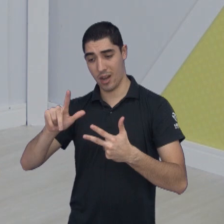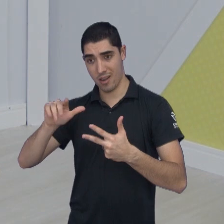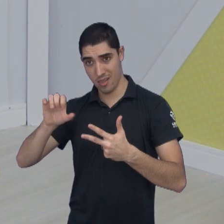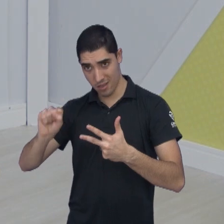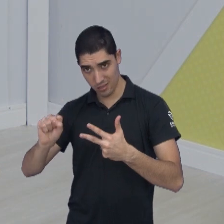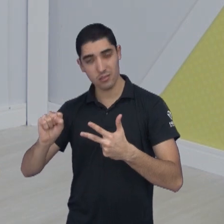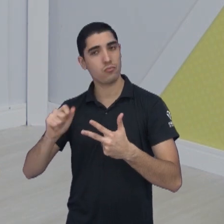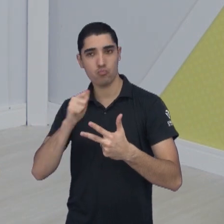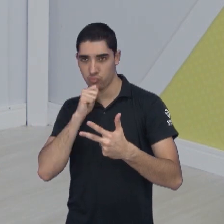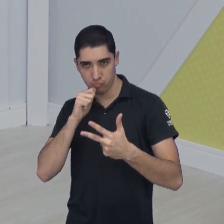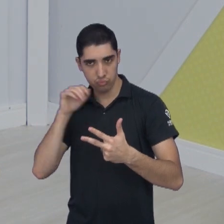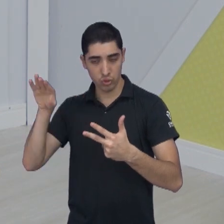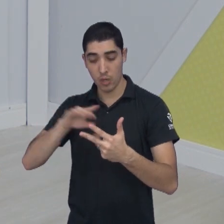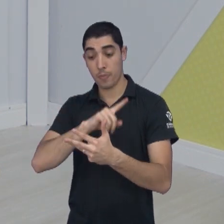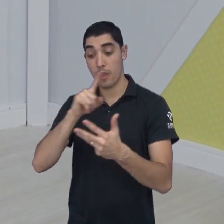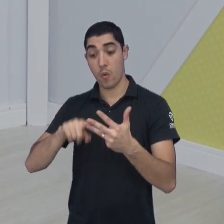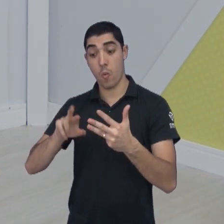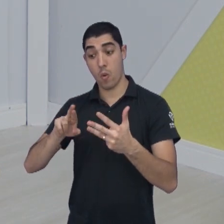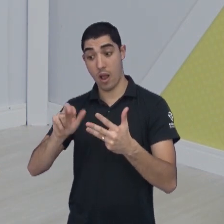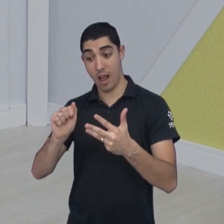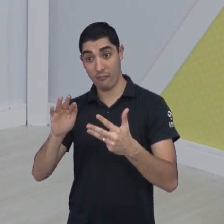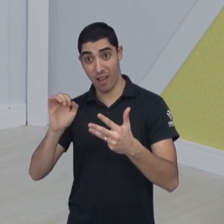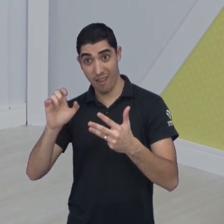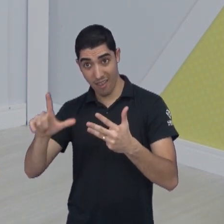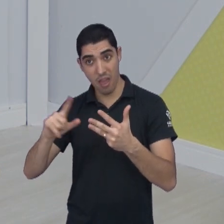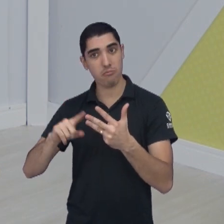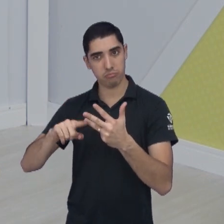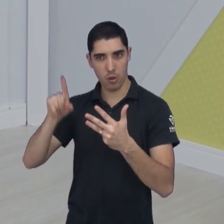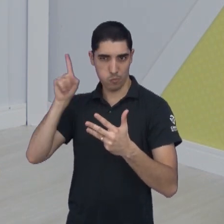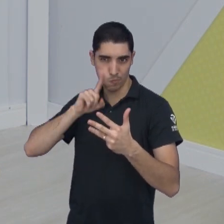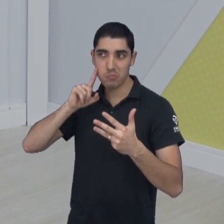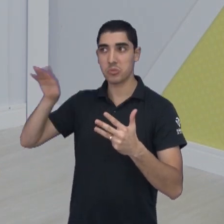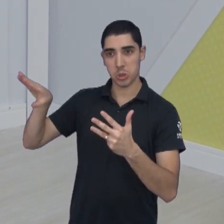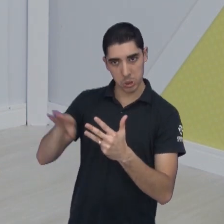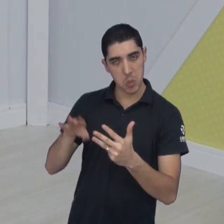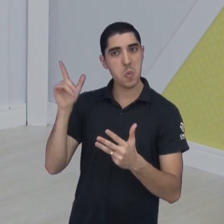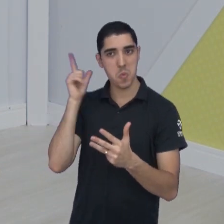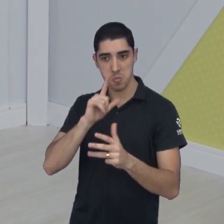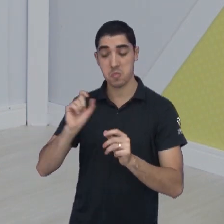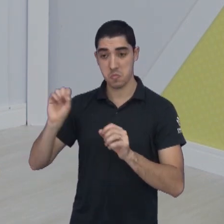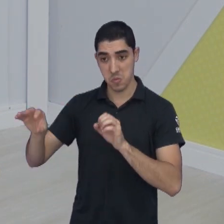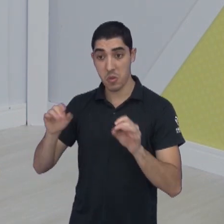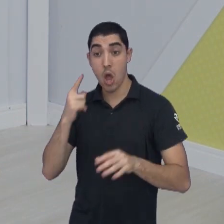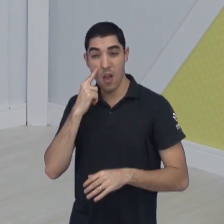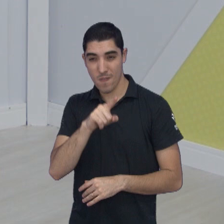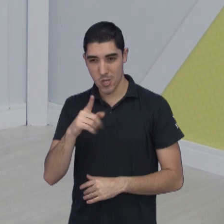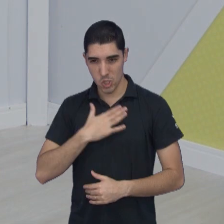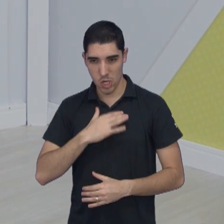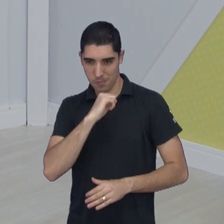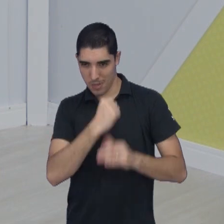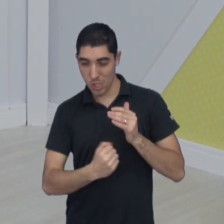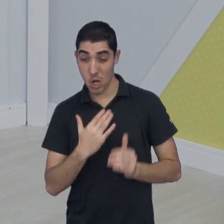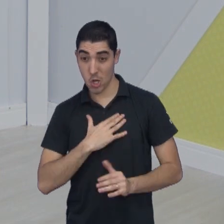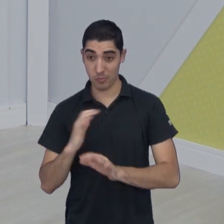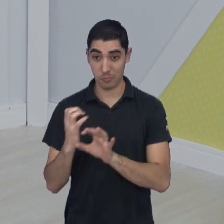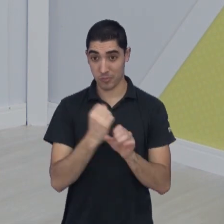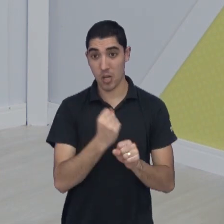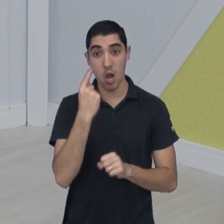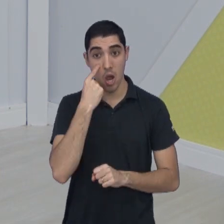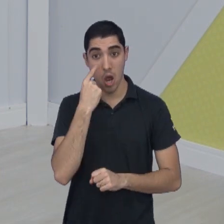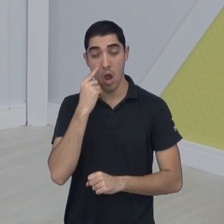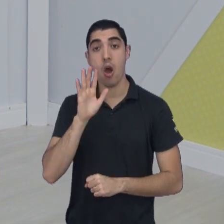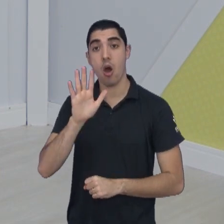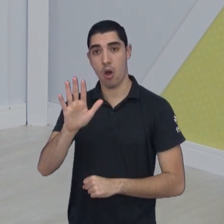foi um dos pontos fortes da equipe de Franca, foi o cestinha do jogo ao lado do Matheus Leal de São José. Olha só, quem gosta de basquete, gosta de números, vamos começar a